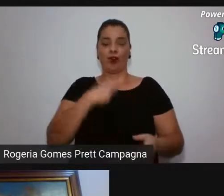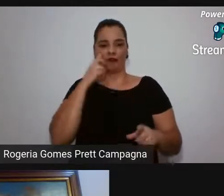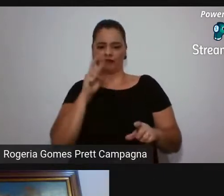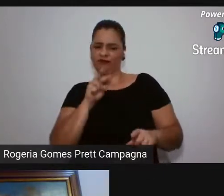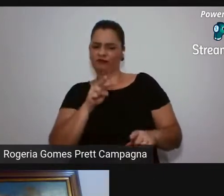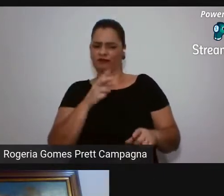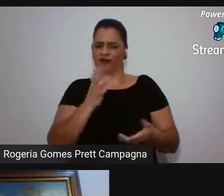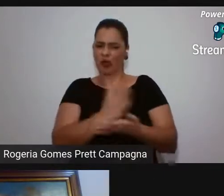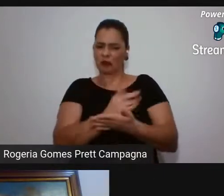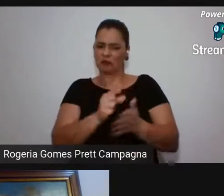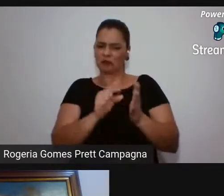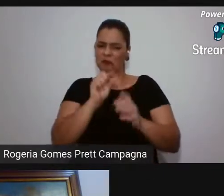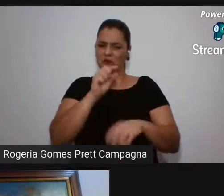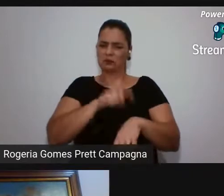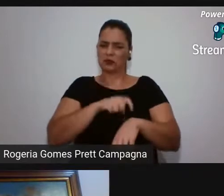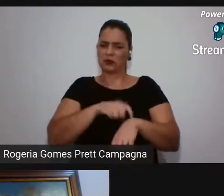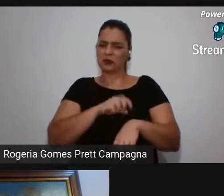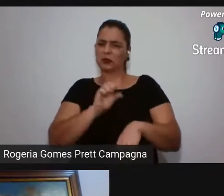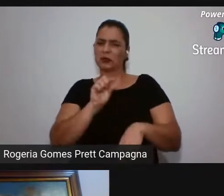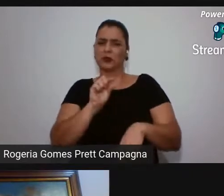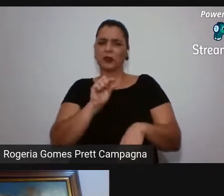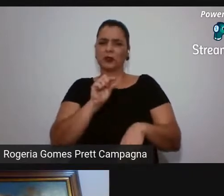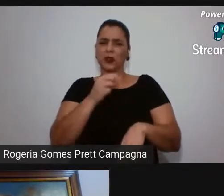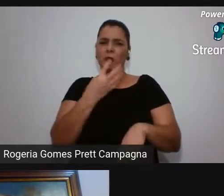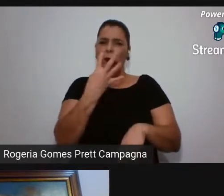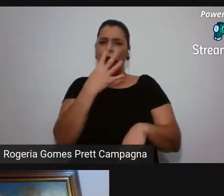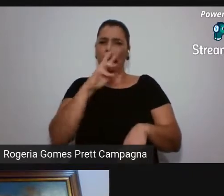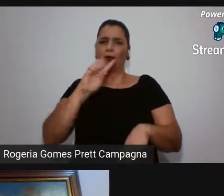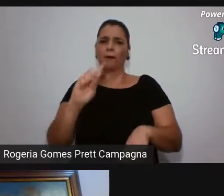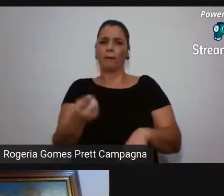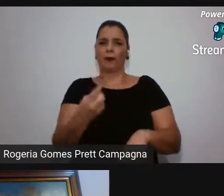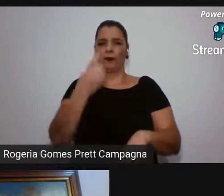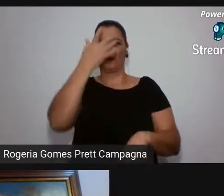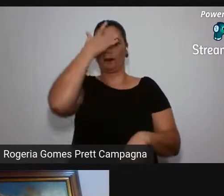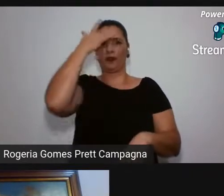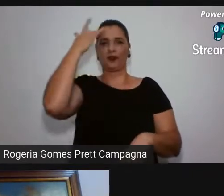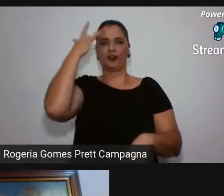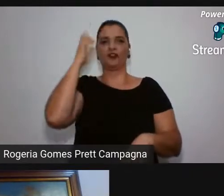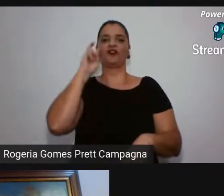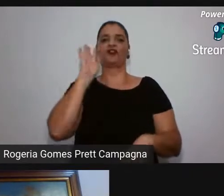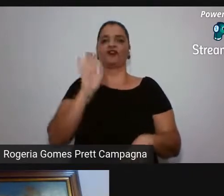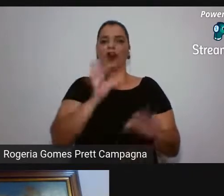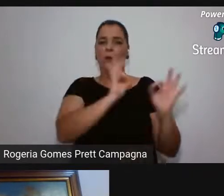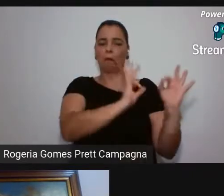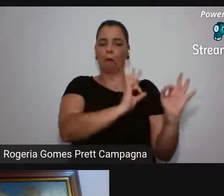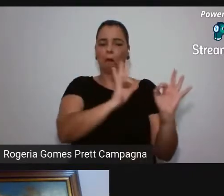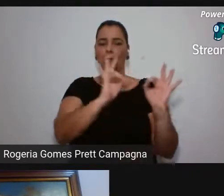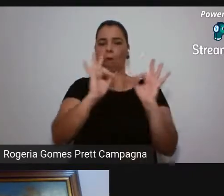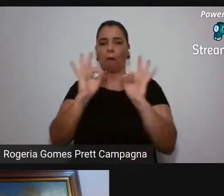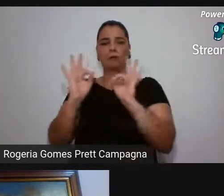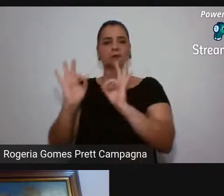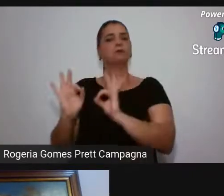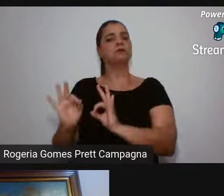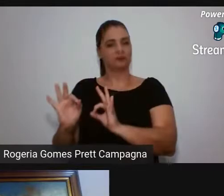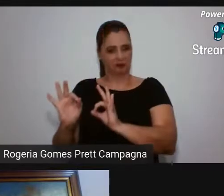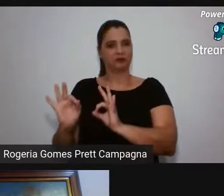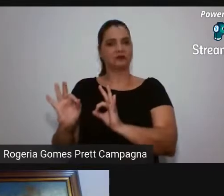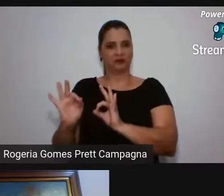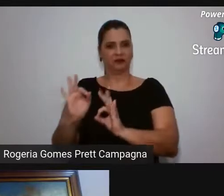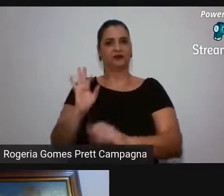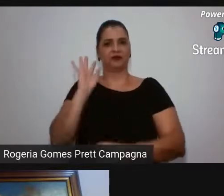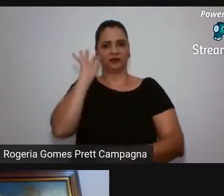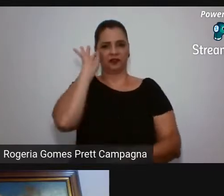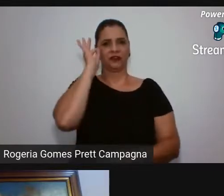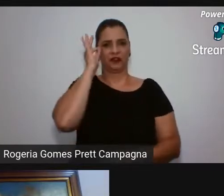alguns minutos e vi que mais de 4.000 pessoas já tinham visto partes, né, pelo